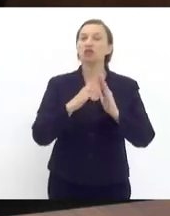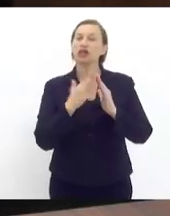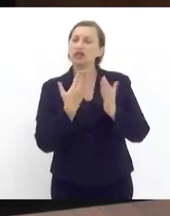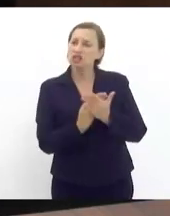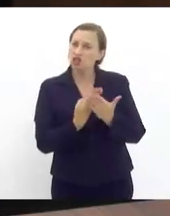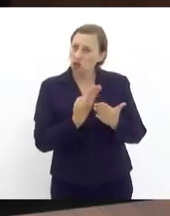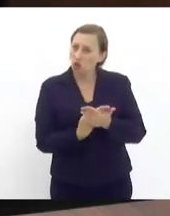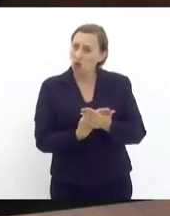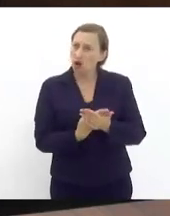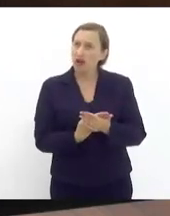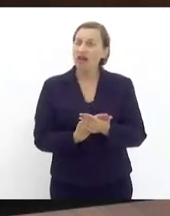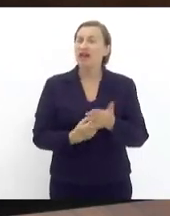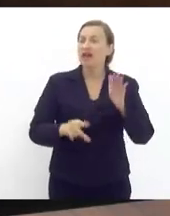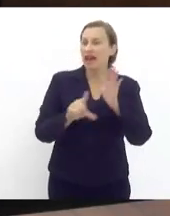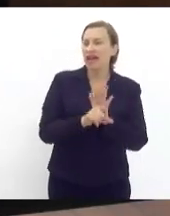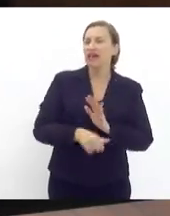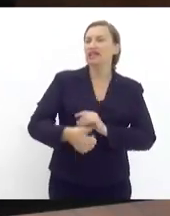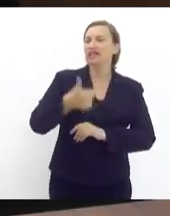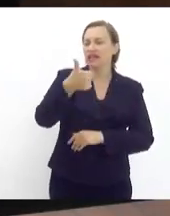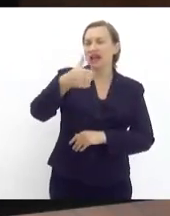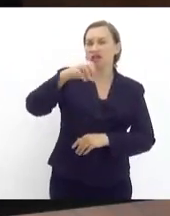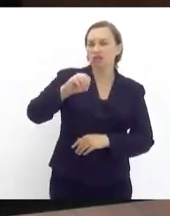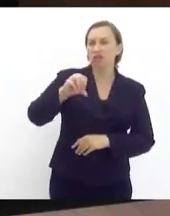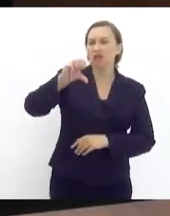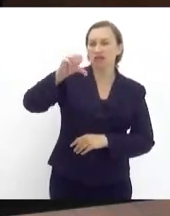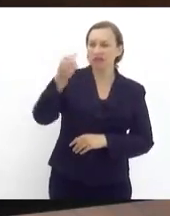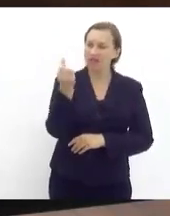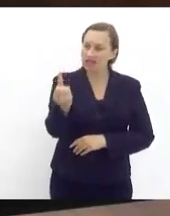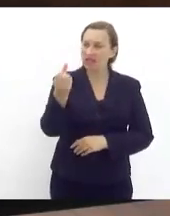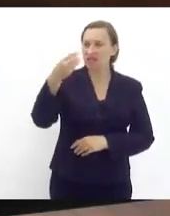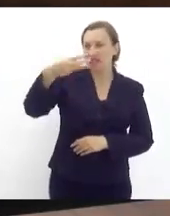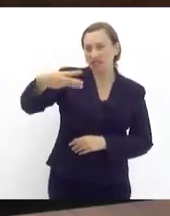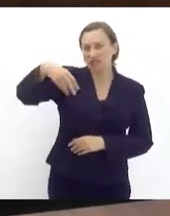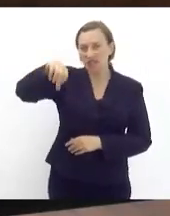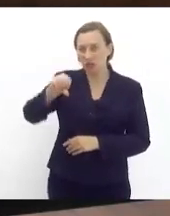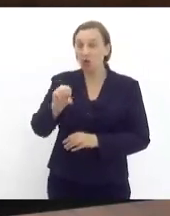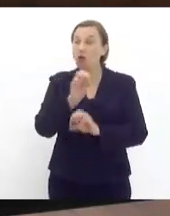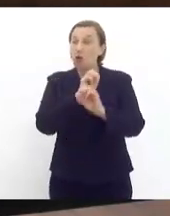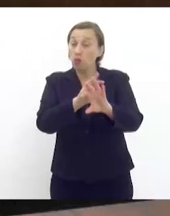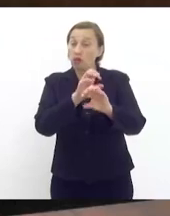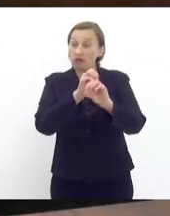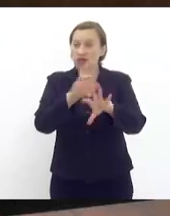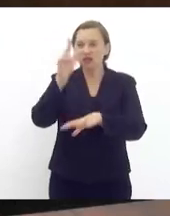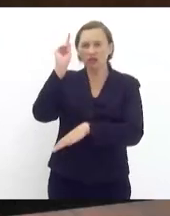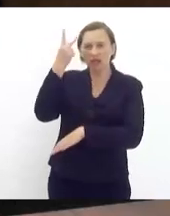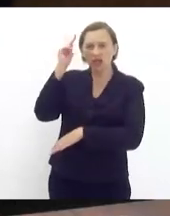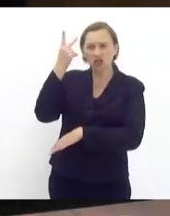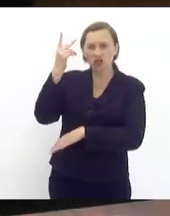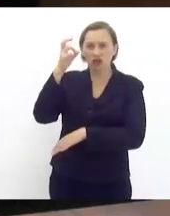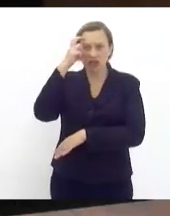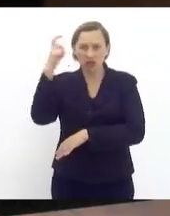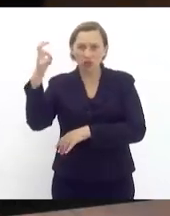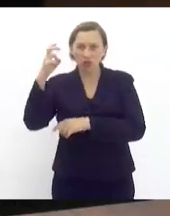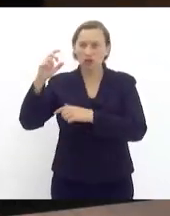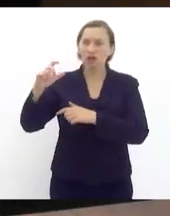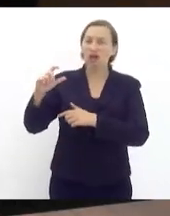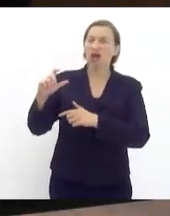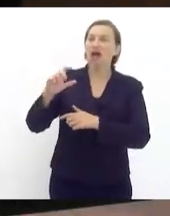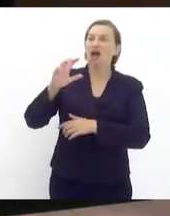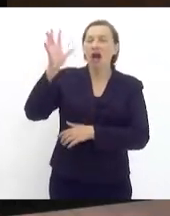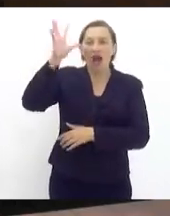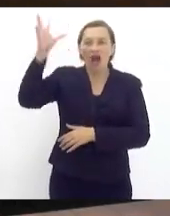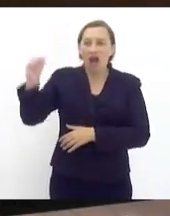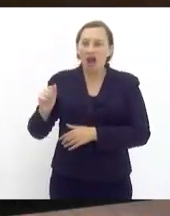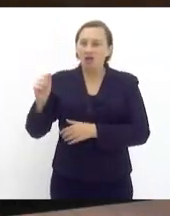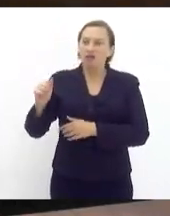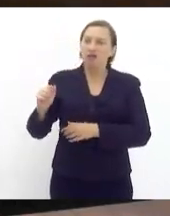que é a lei 10.639 que garante o ensino da história da cultura afro-brasileira justamente